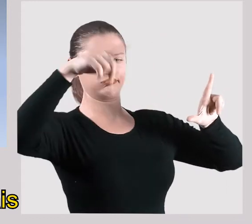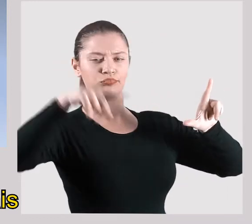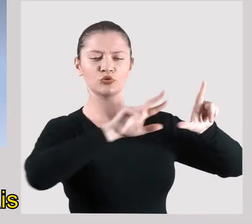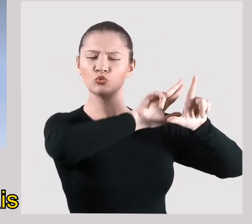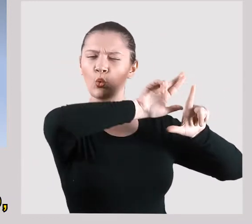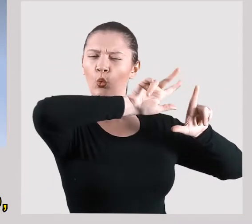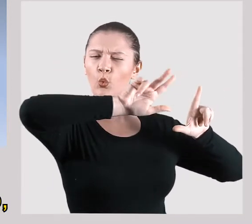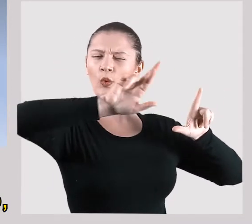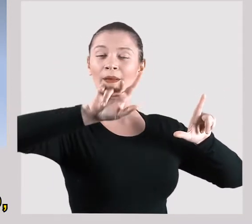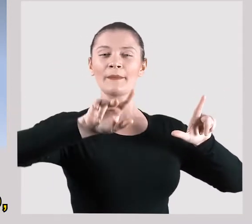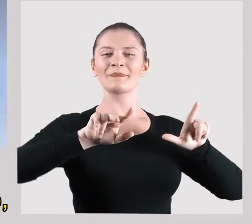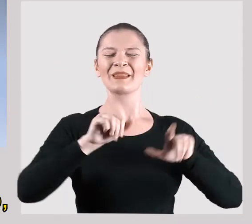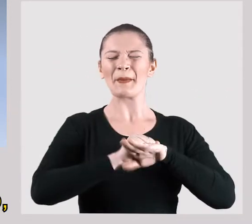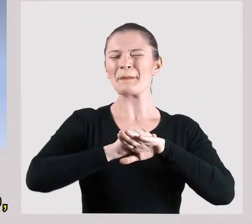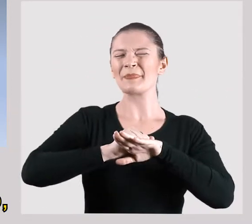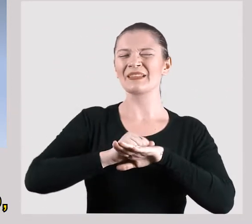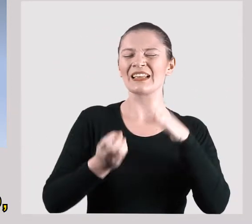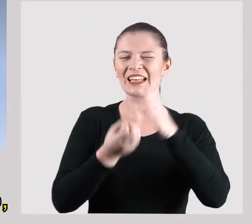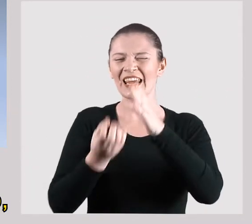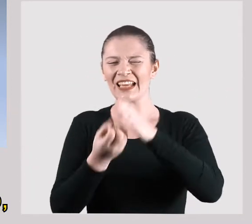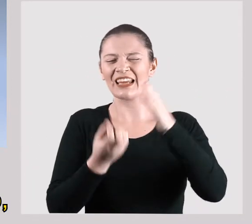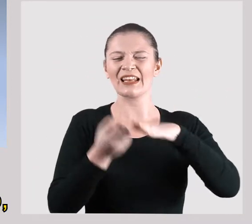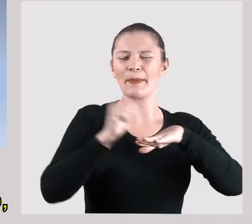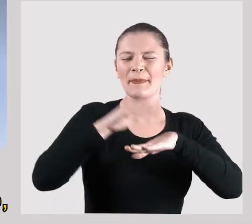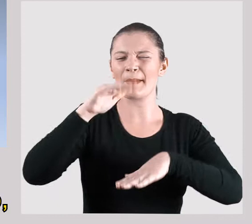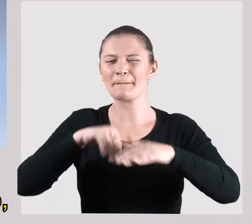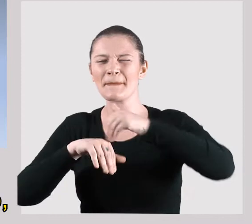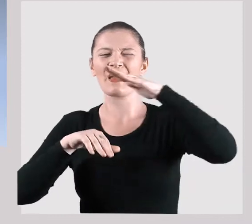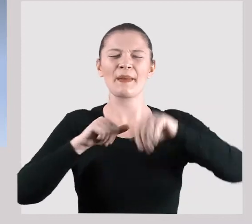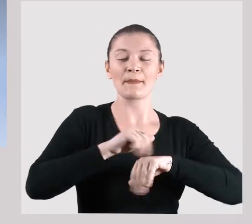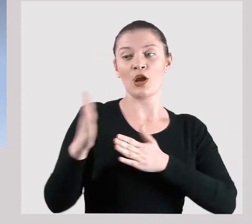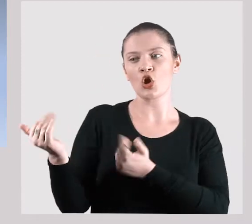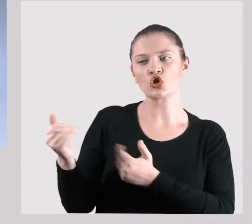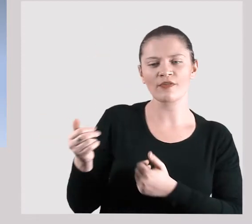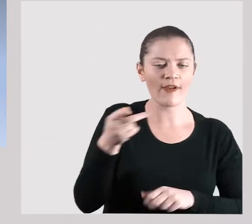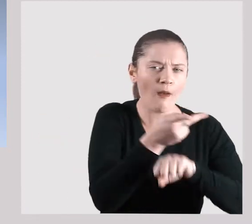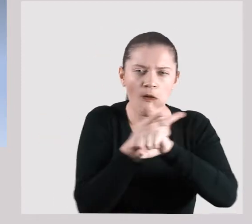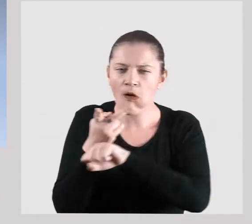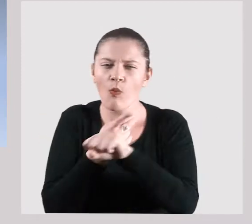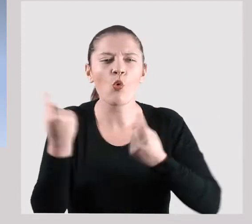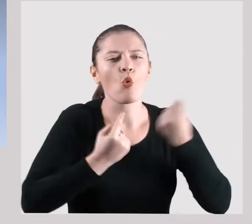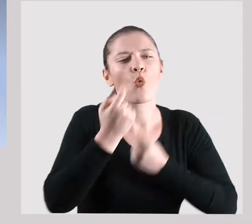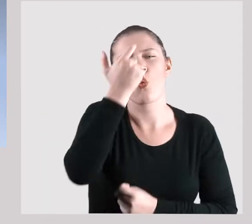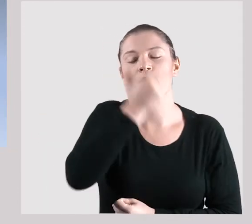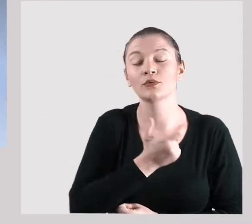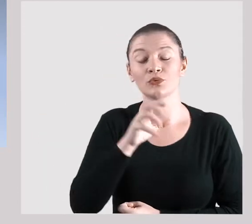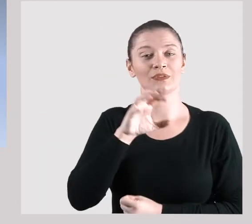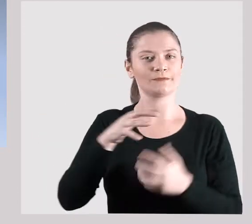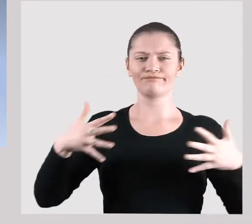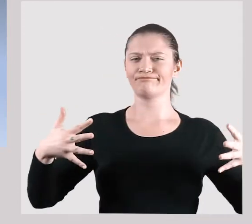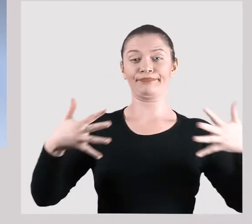fragmentando mais e isso os jovens tentam se identificar, ficam procurando, vai gerando uma confusão na